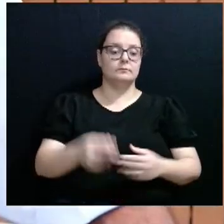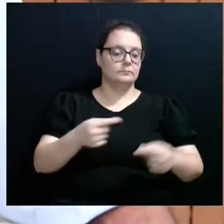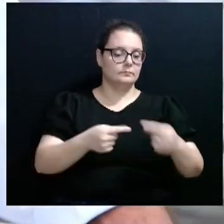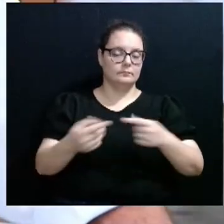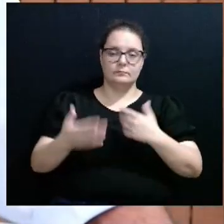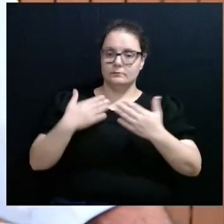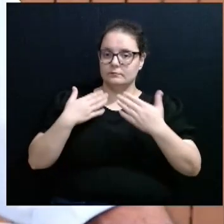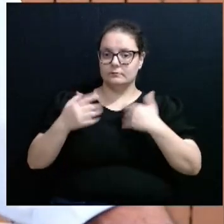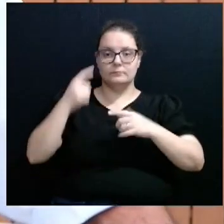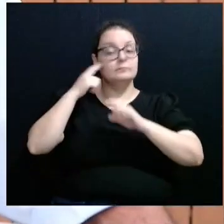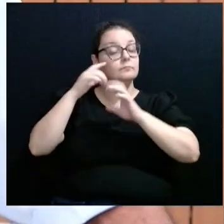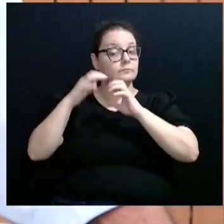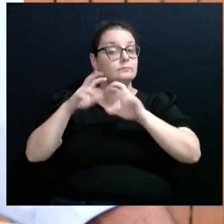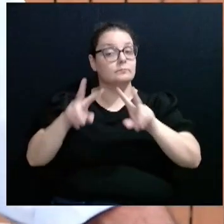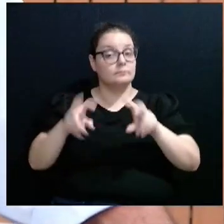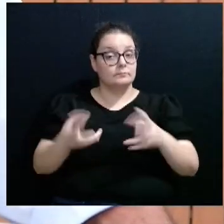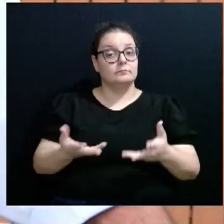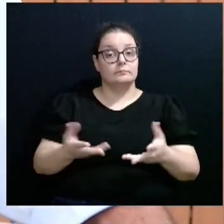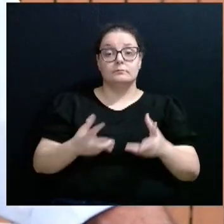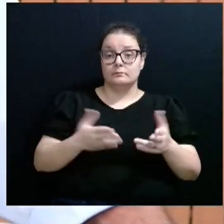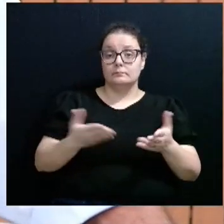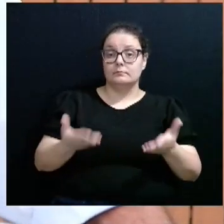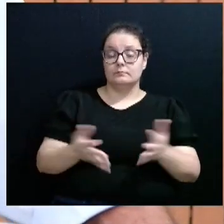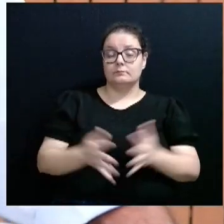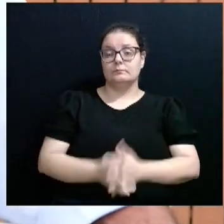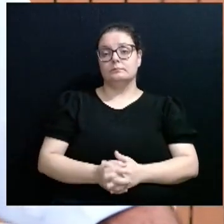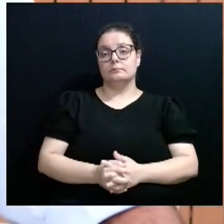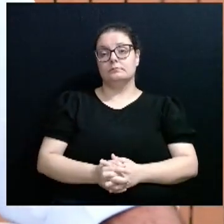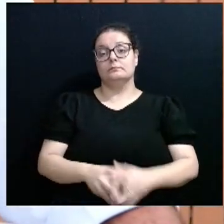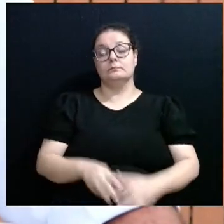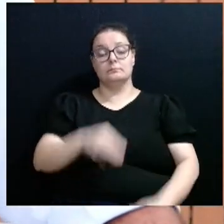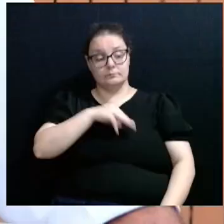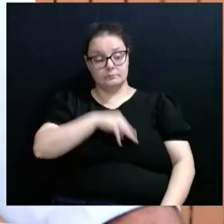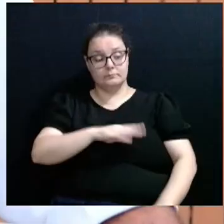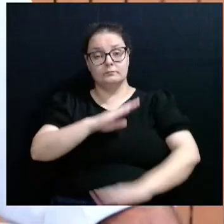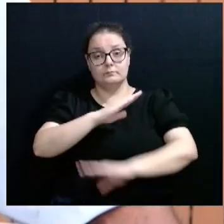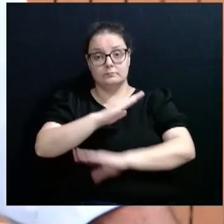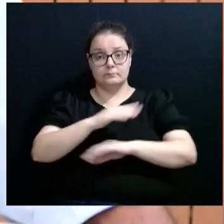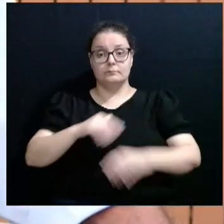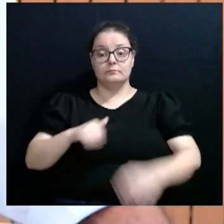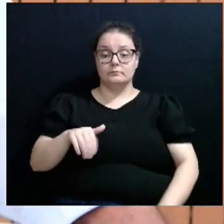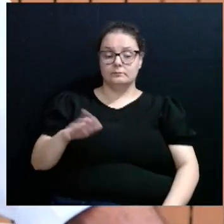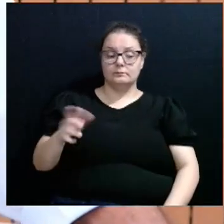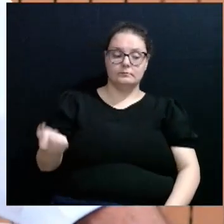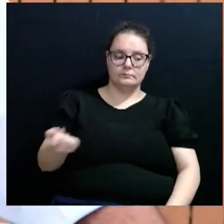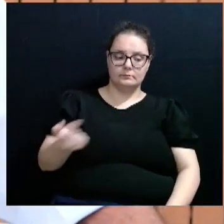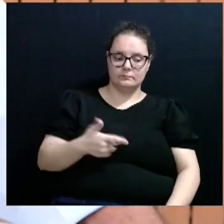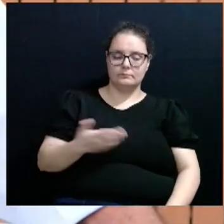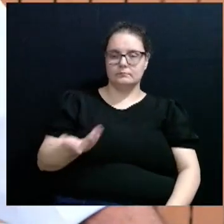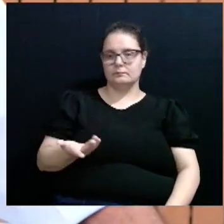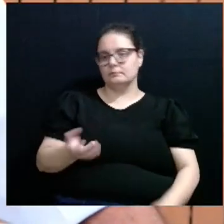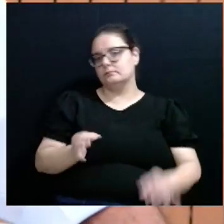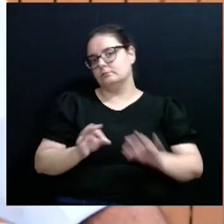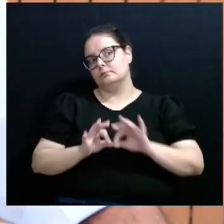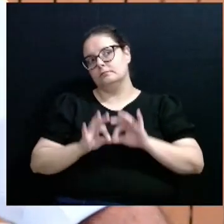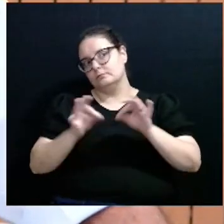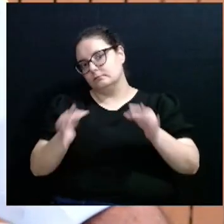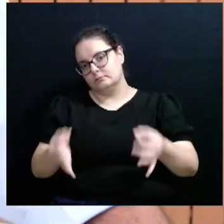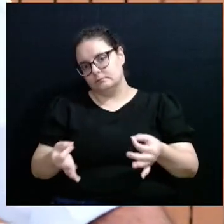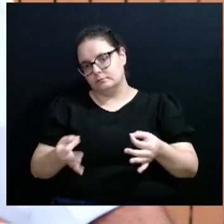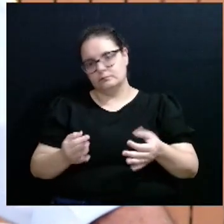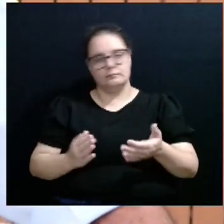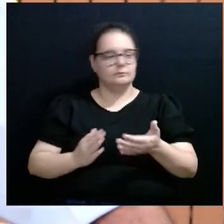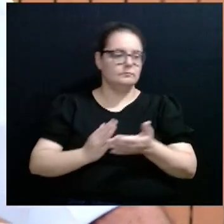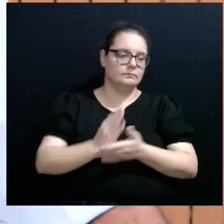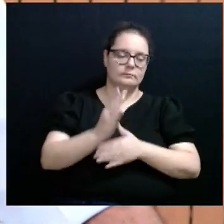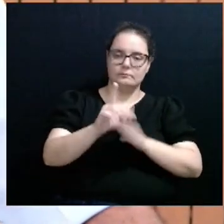sobre temas como esse. A missão da Câmara vai para além de simplesmente aprovar leis,